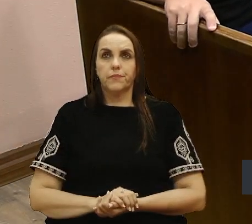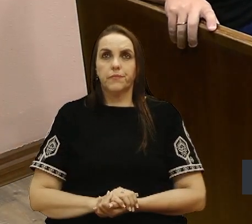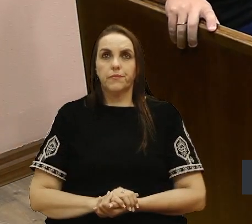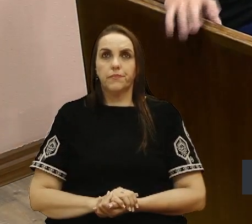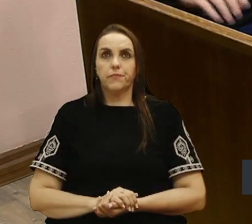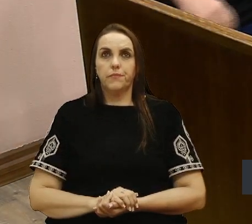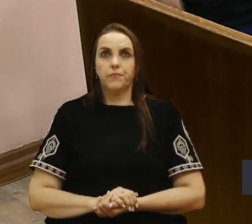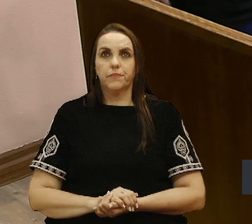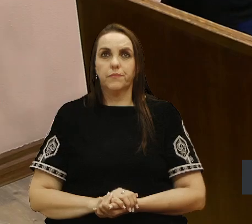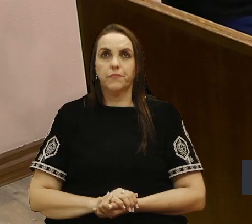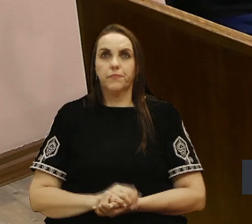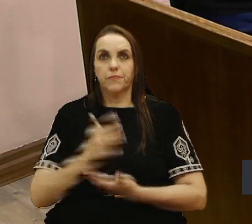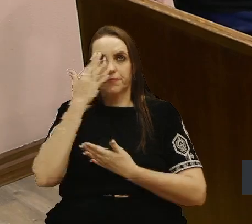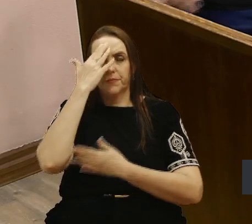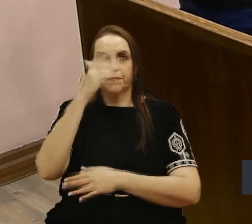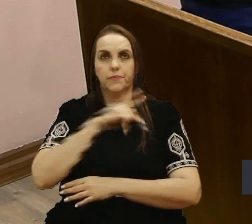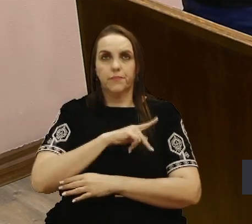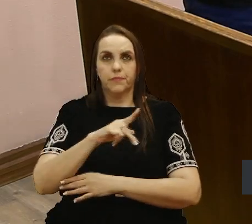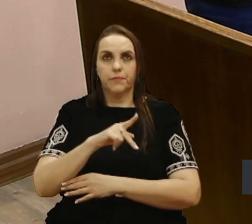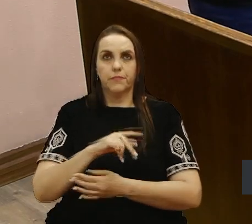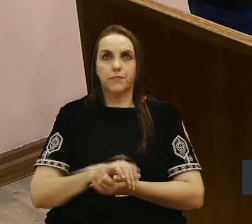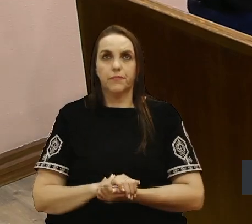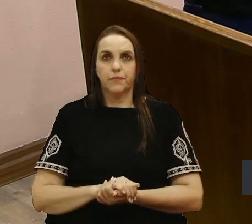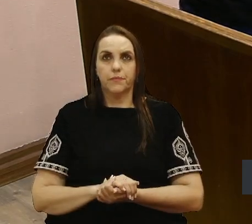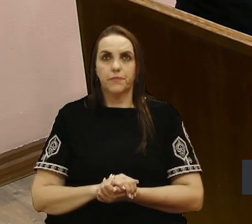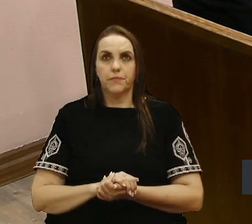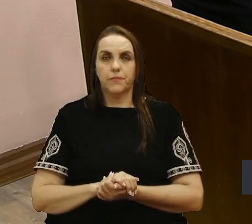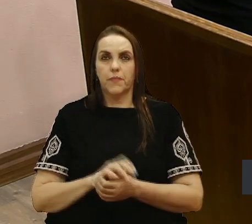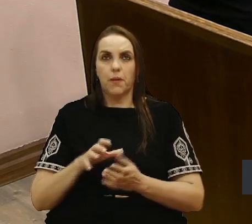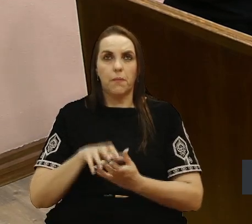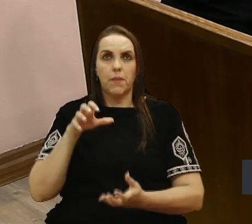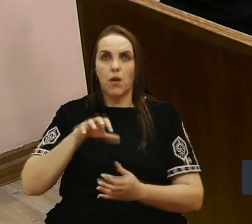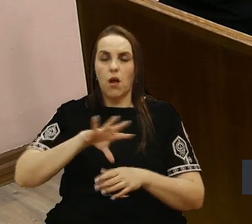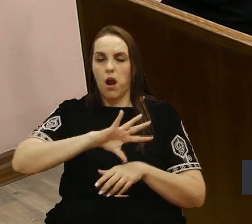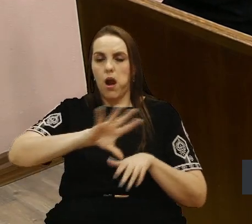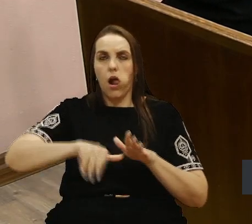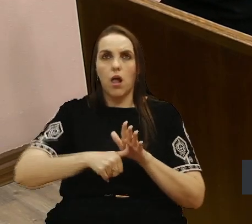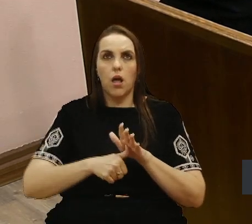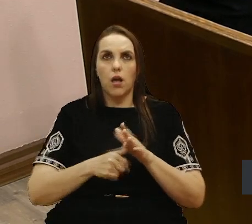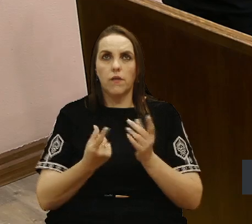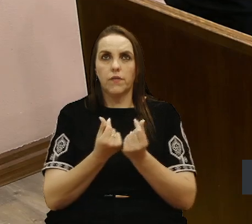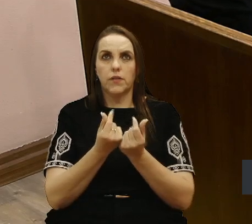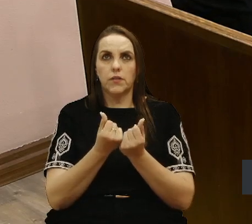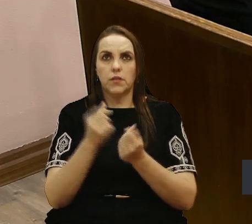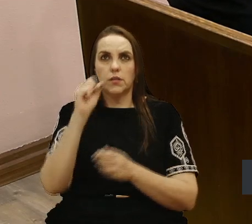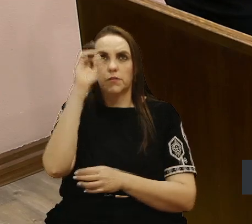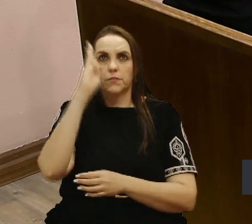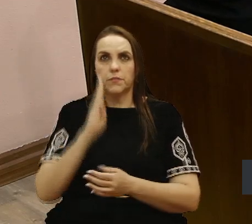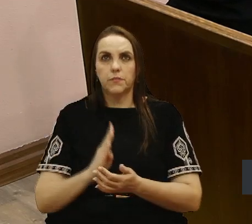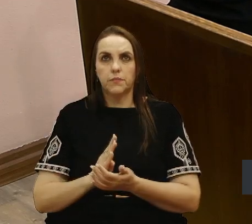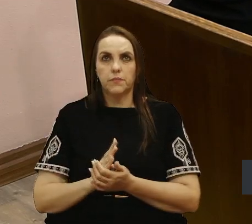de botar no telão aqui a maior fraude financeira da história do Brasil foi cometida com